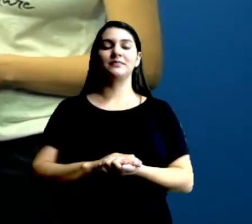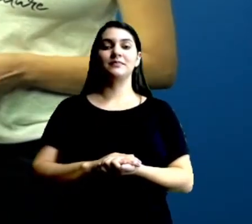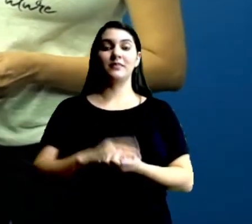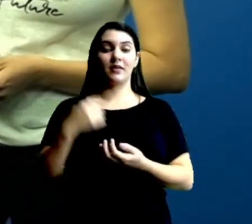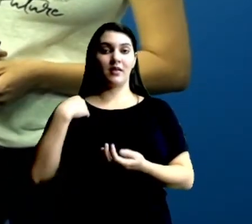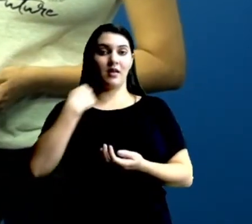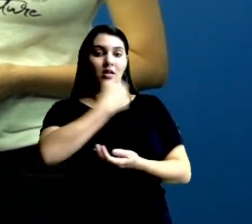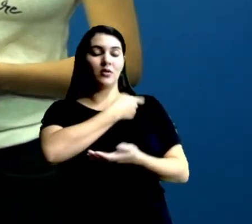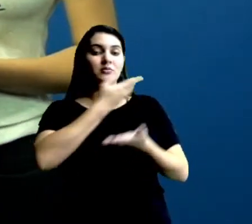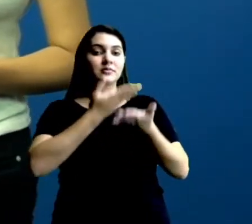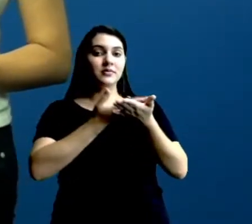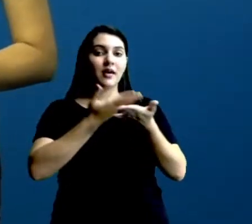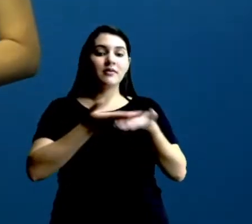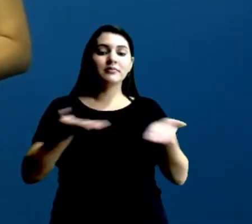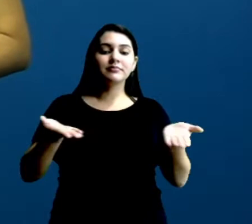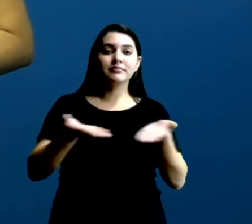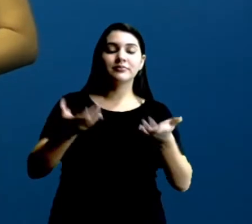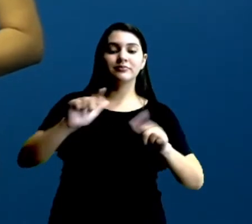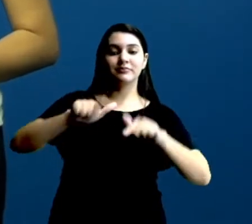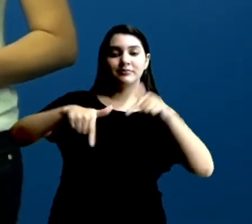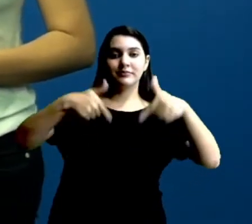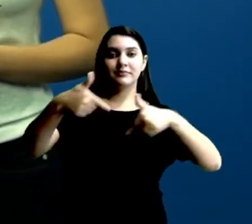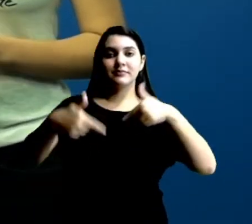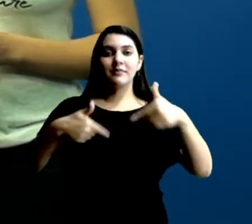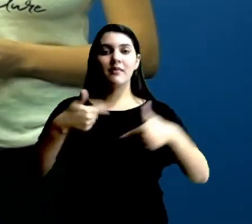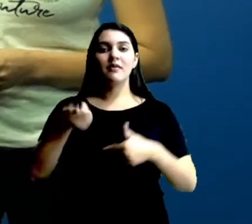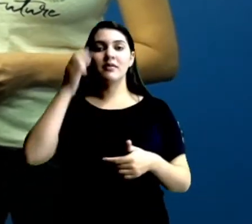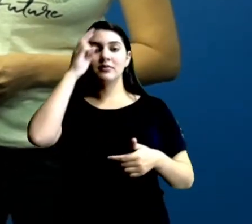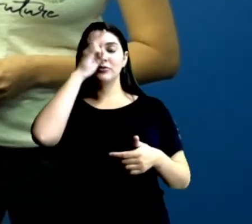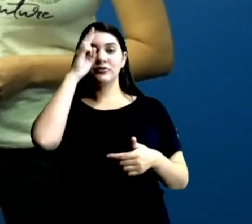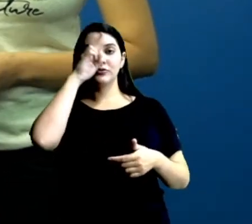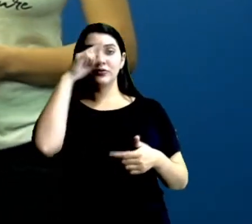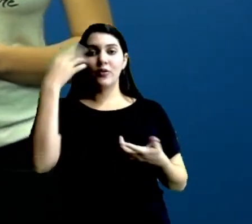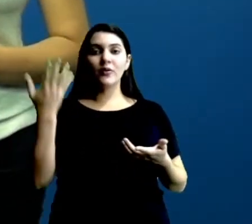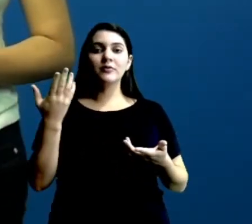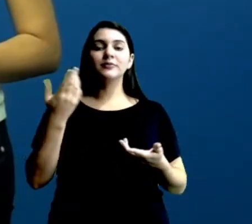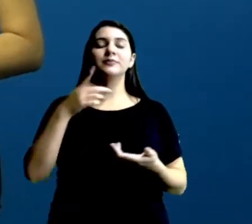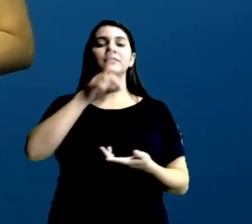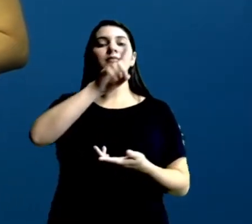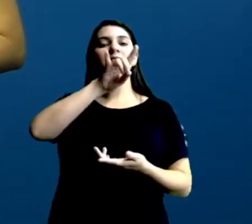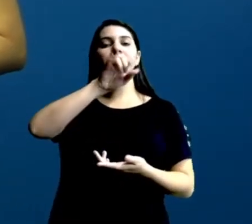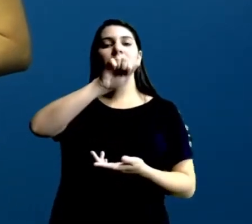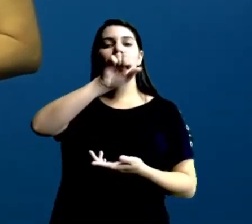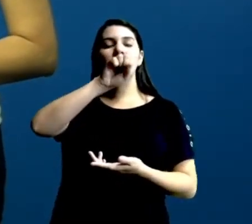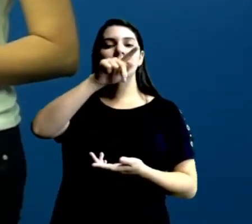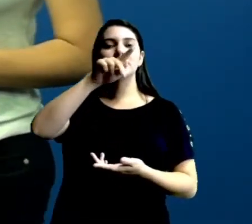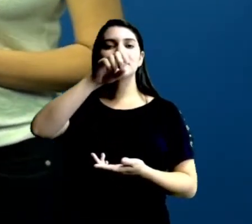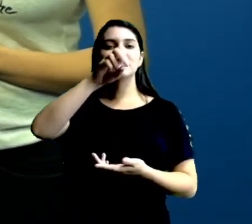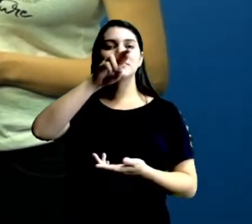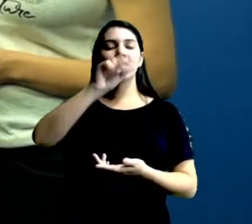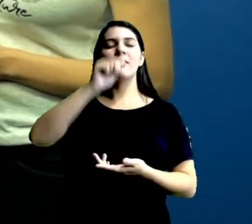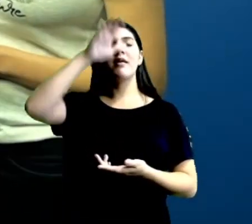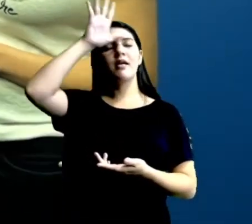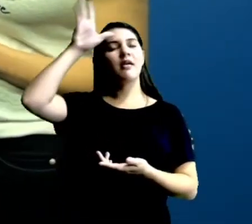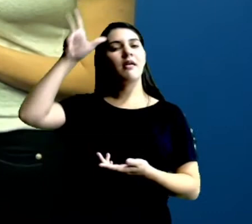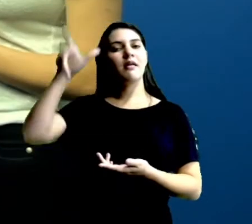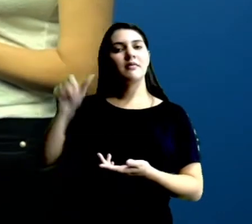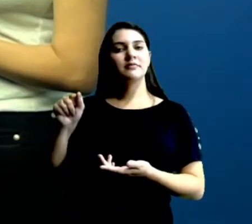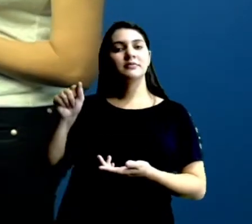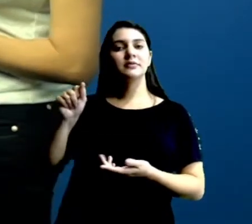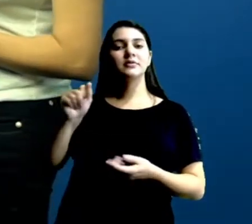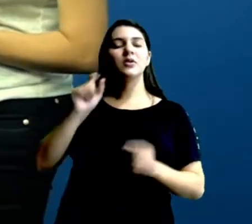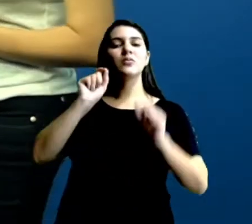A nossa aula de hoje, a gente vai trabalhar a história sobre a diáspora africana, tá? O objetivo da